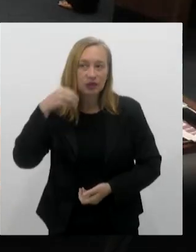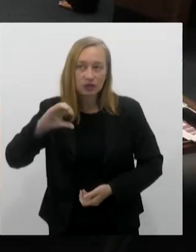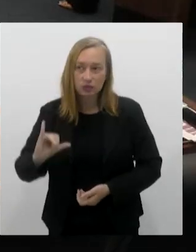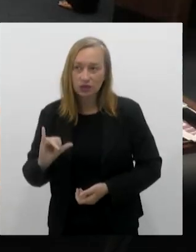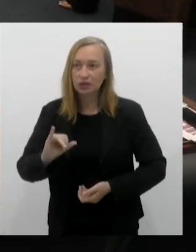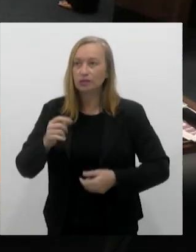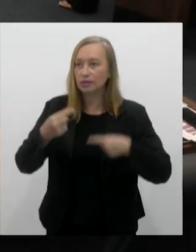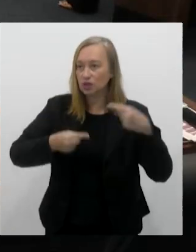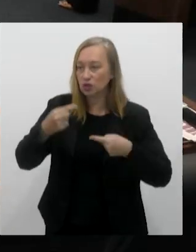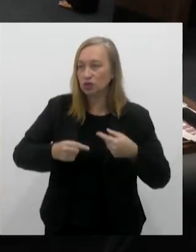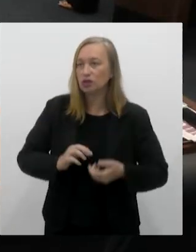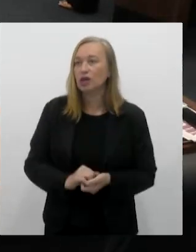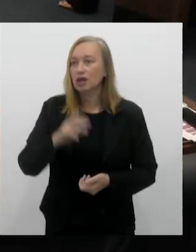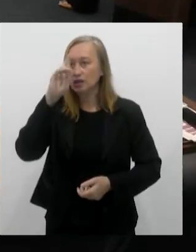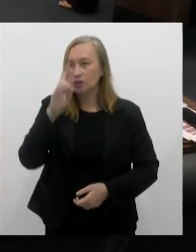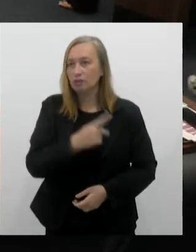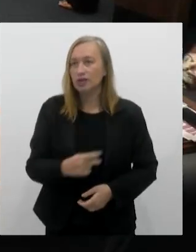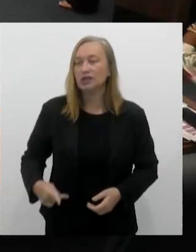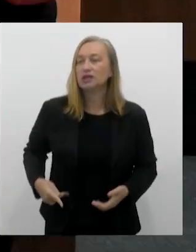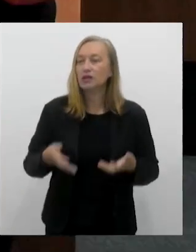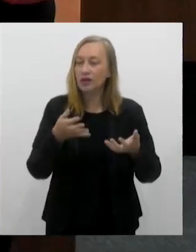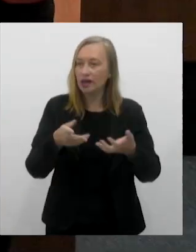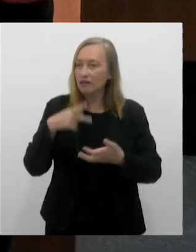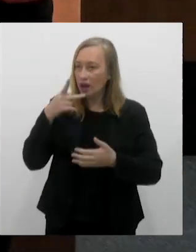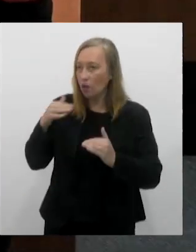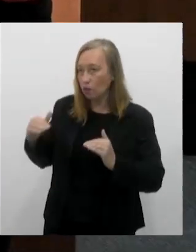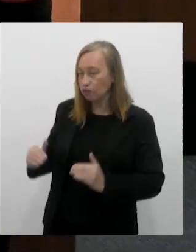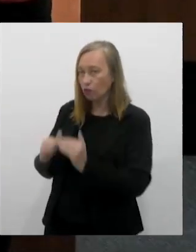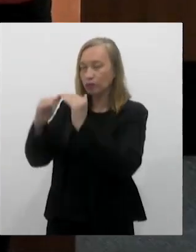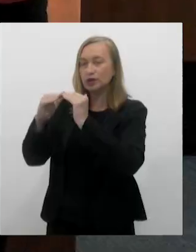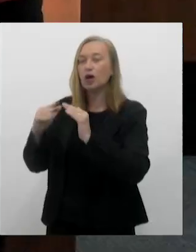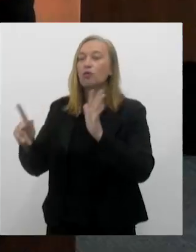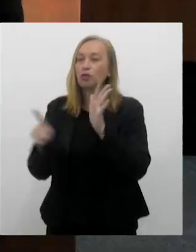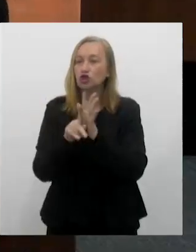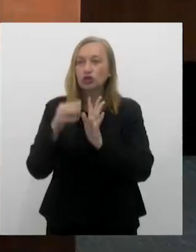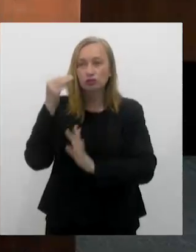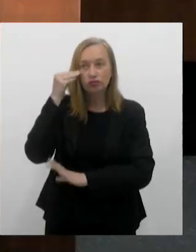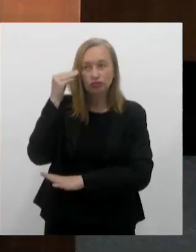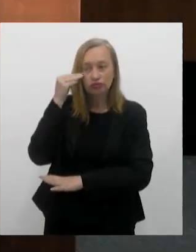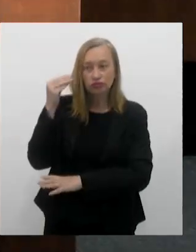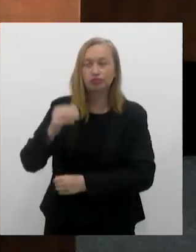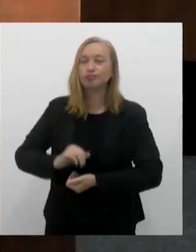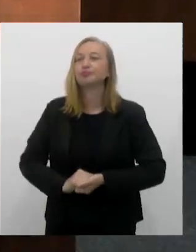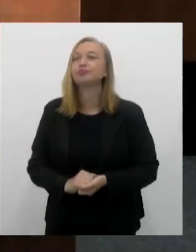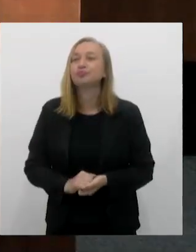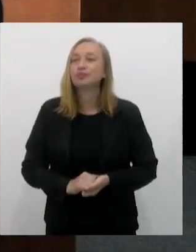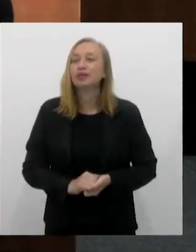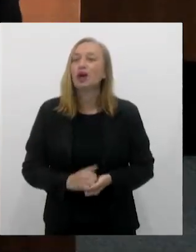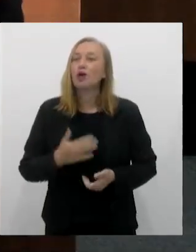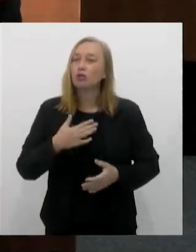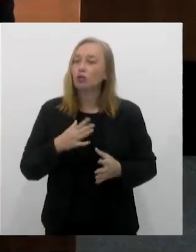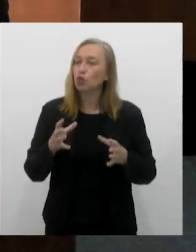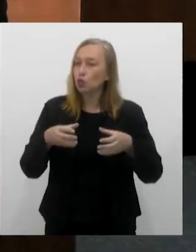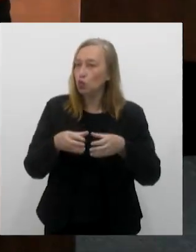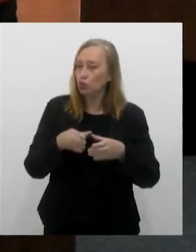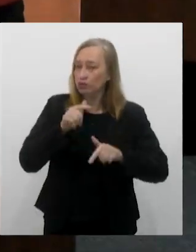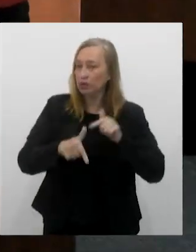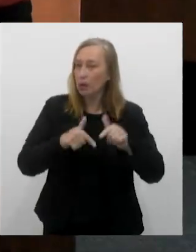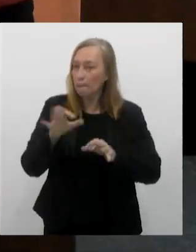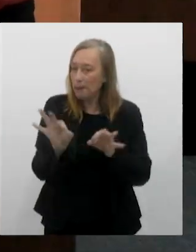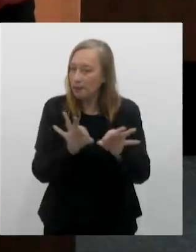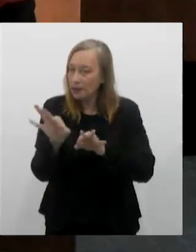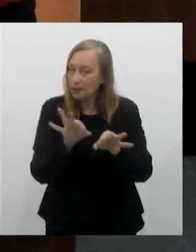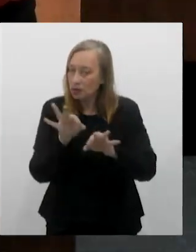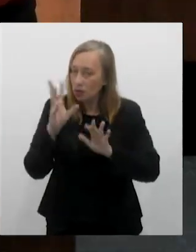Mink, para discutir. Presidente, eu quero dizer que eu sou completamente favorável ao projeto da Tia Ju, a minha equipe preparou emendas, porque